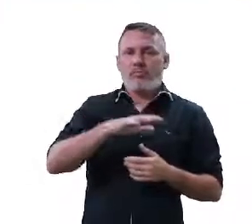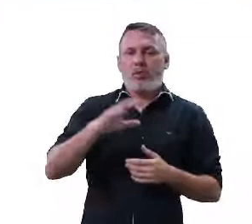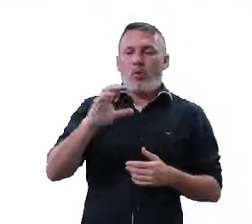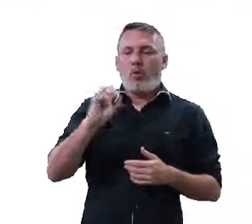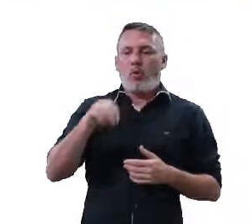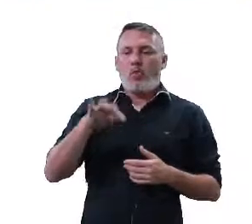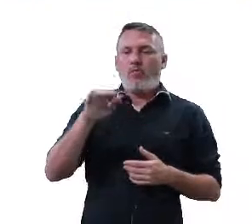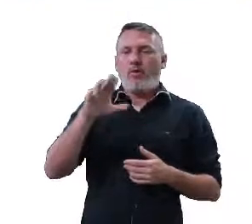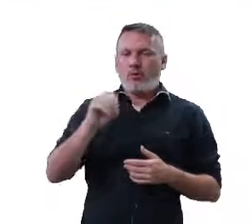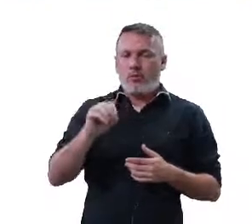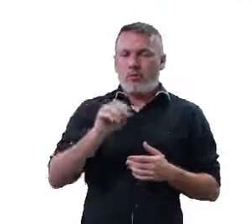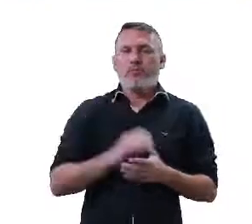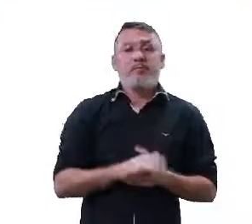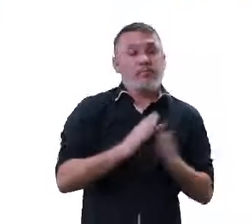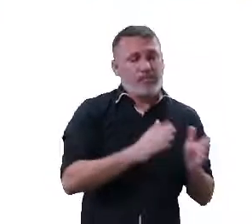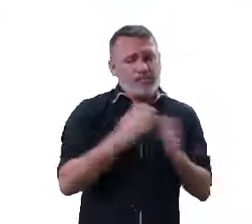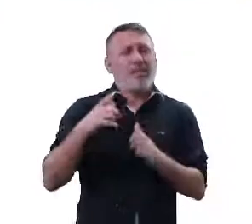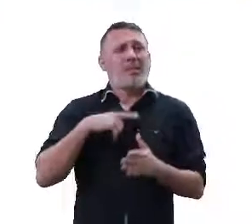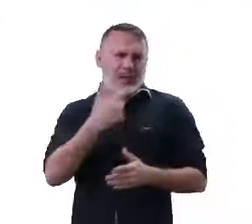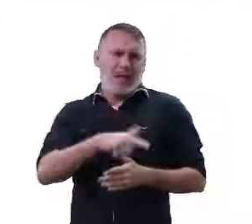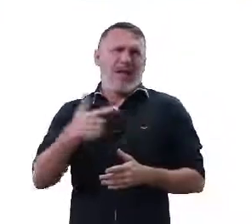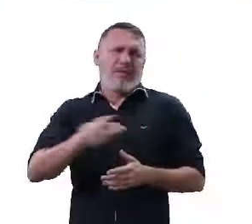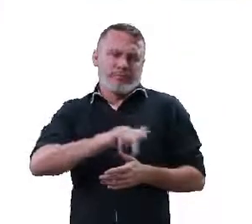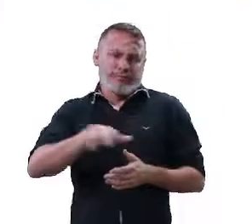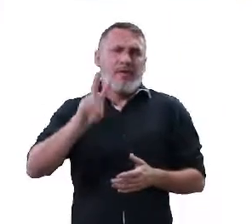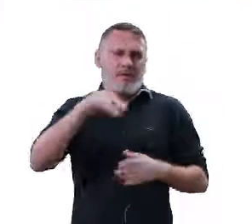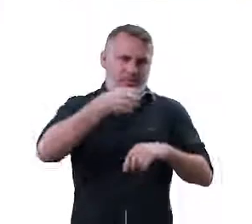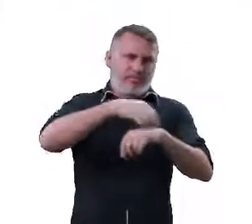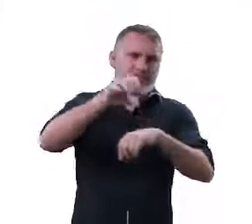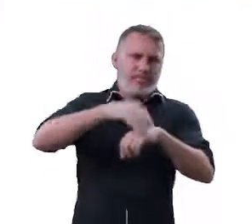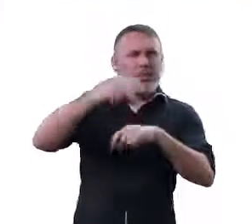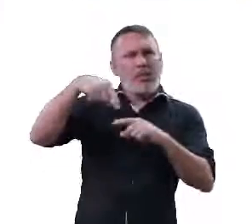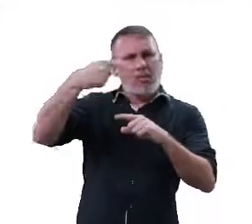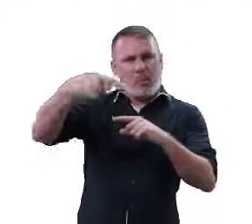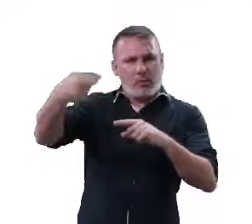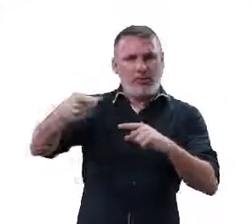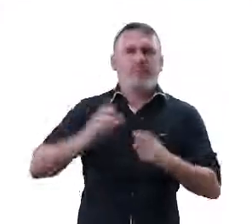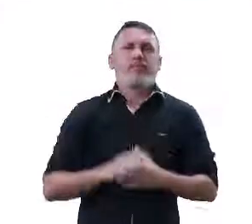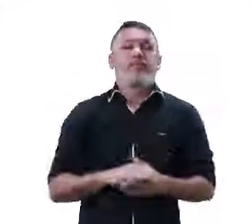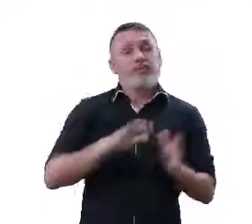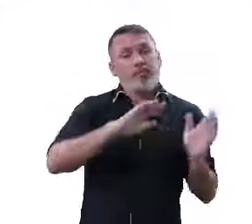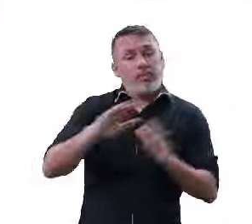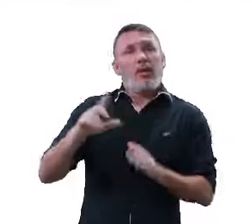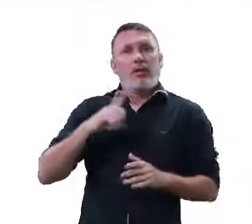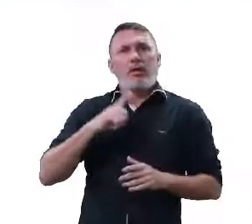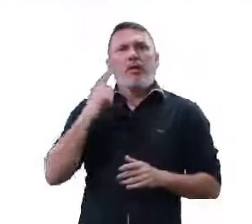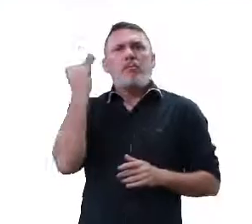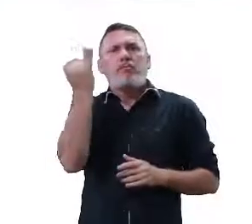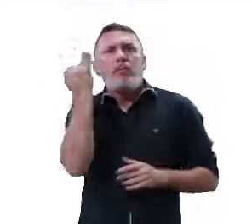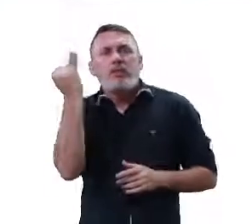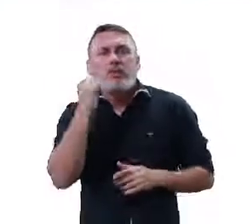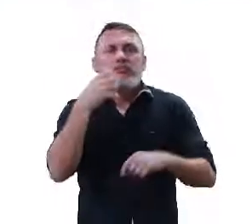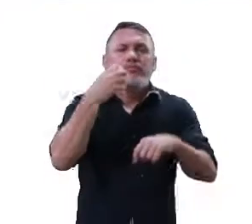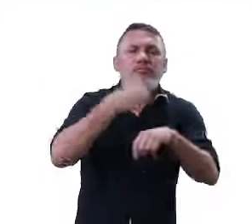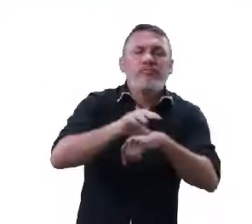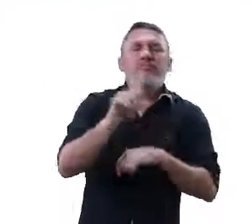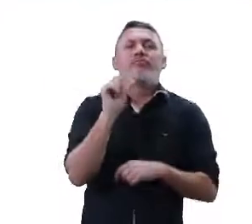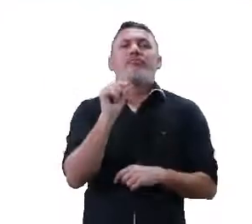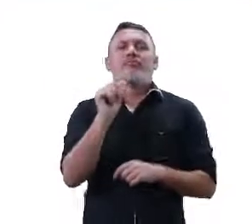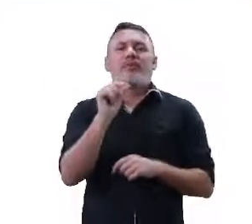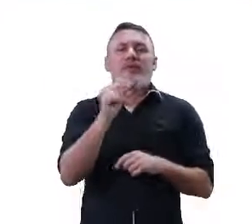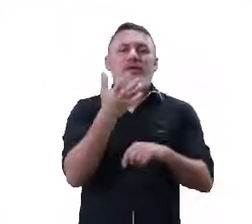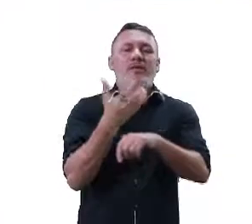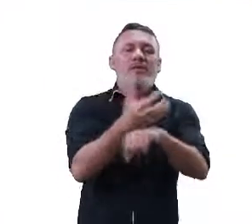nós discutiremos ao longo das nossas aulas, certo? Outra coisa bastante importante também, quando nós abordamos a questão